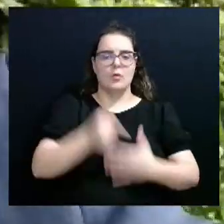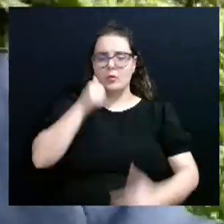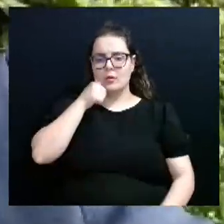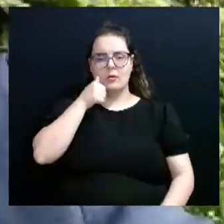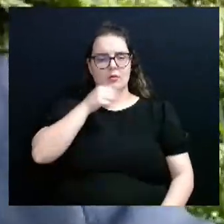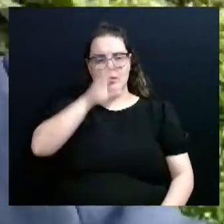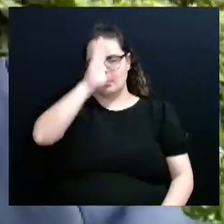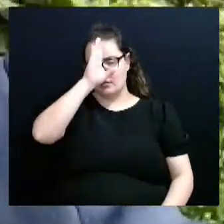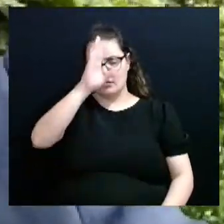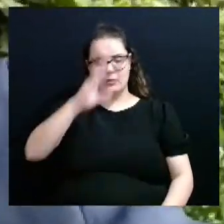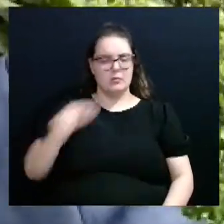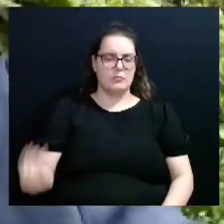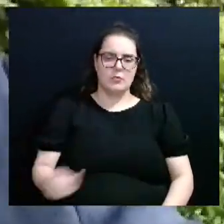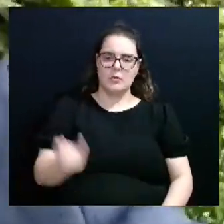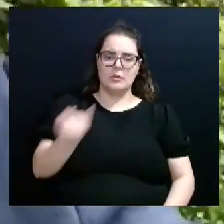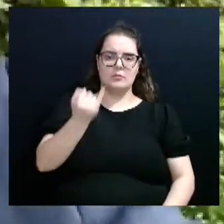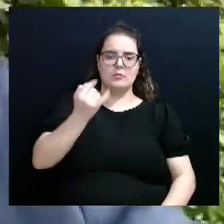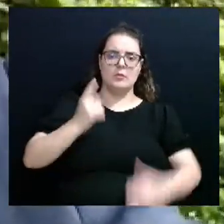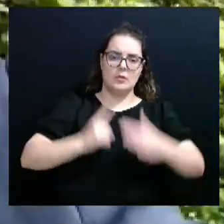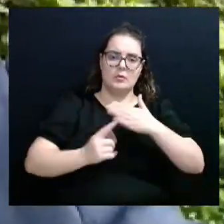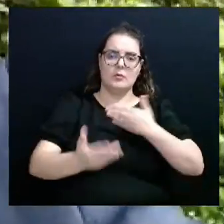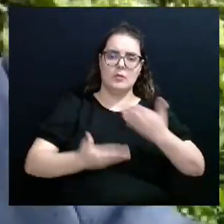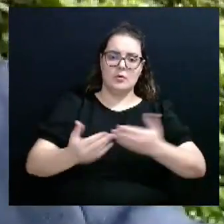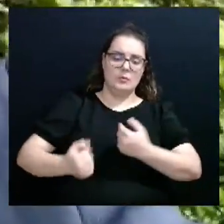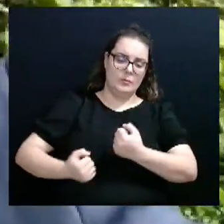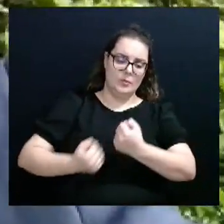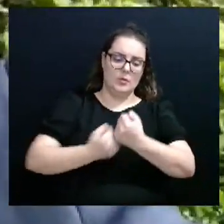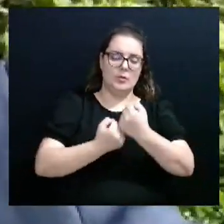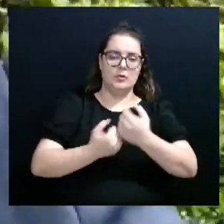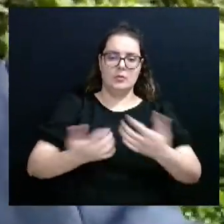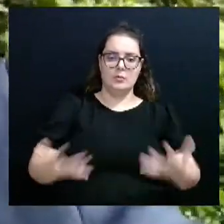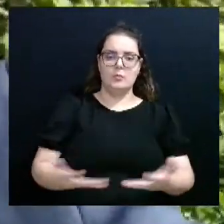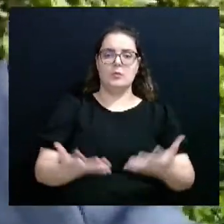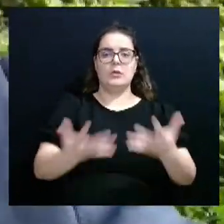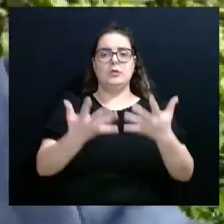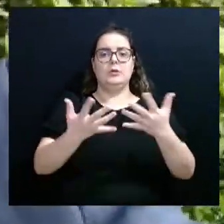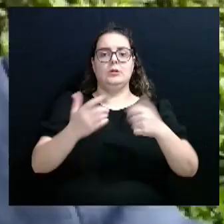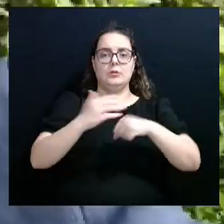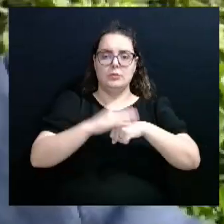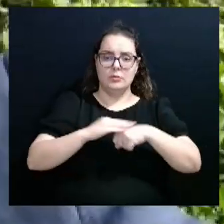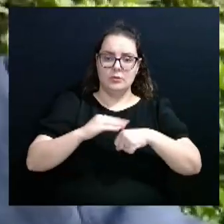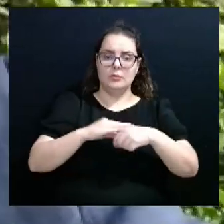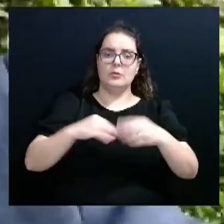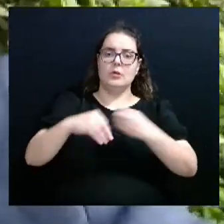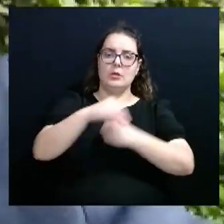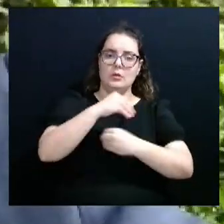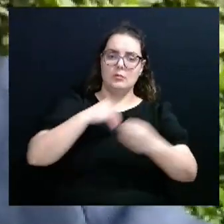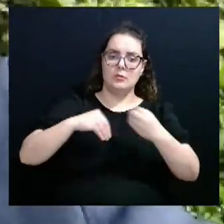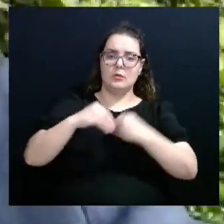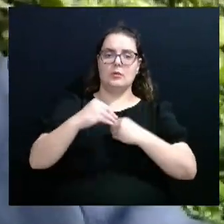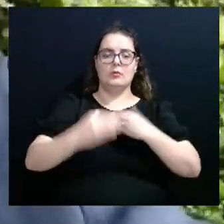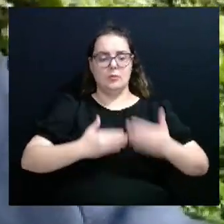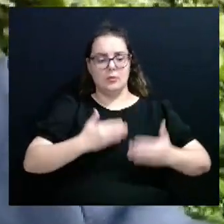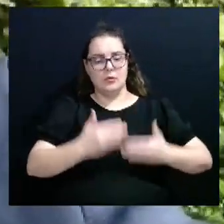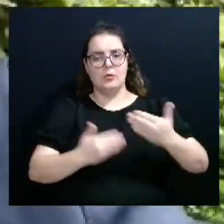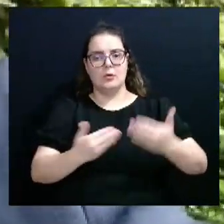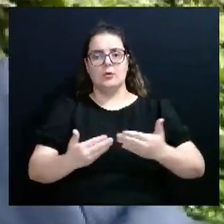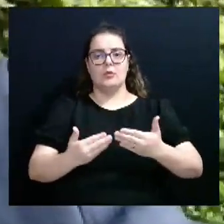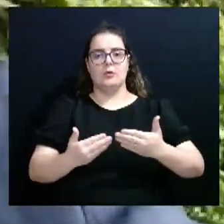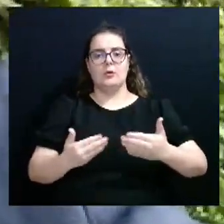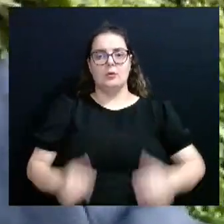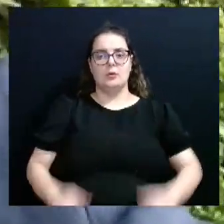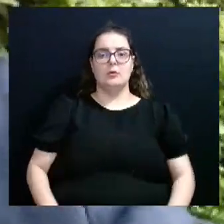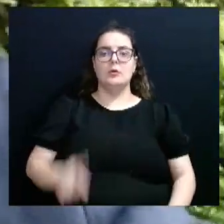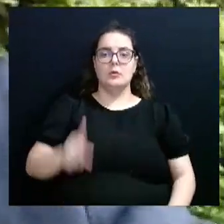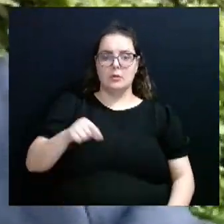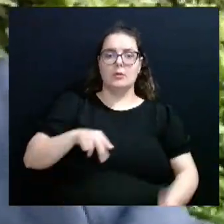na prestação do suporte, apoio e no carinho envolvido nesse processo complexo que é o diagnóstico e